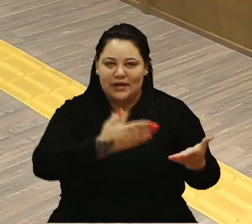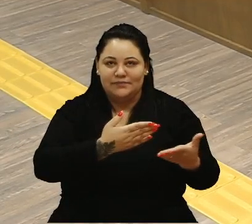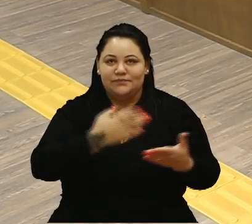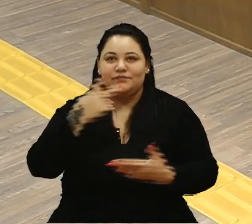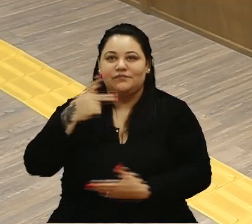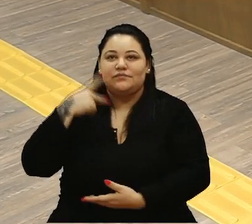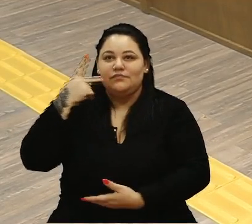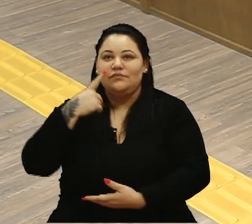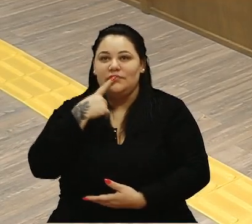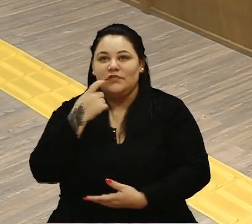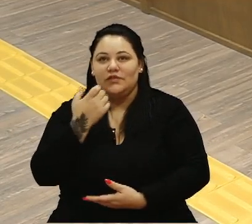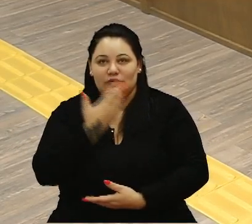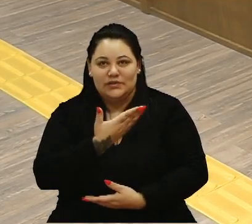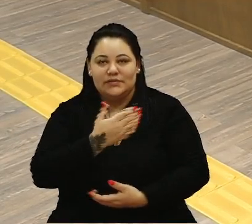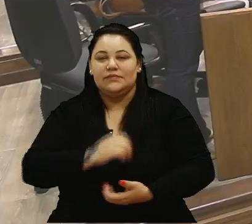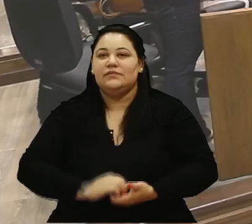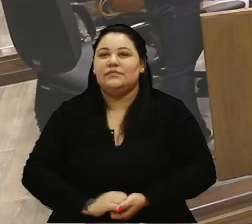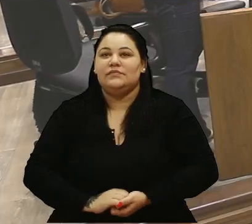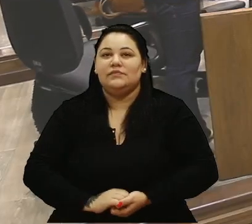Frigeri.